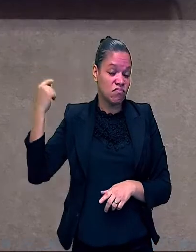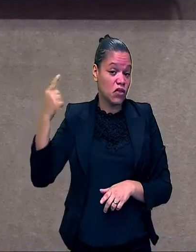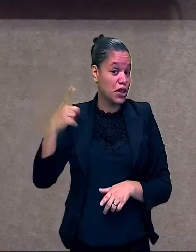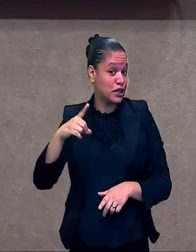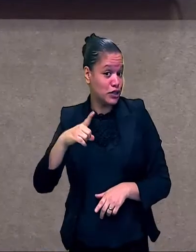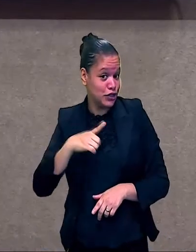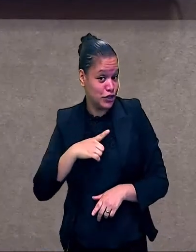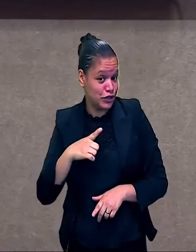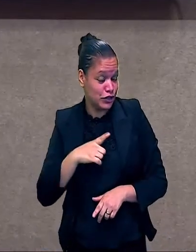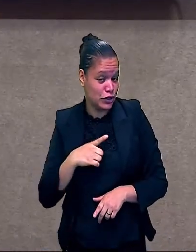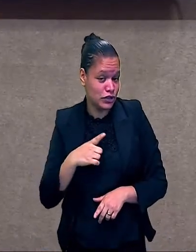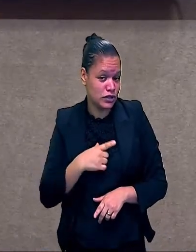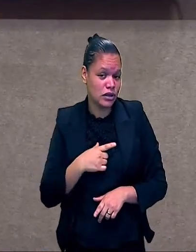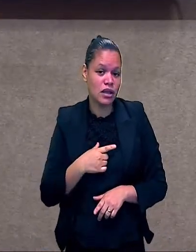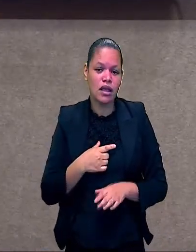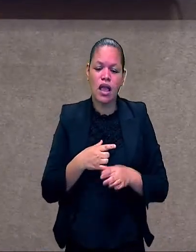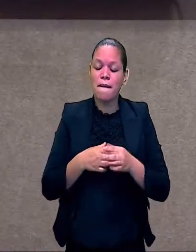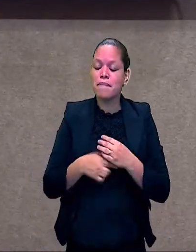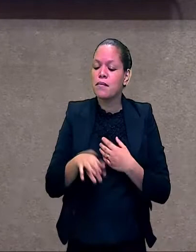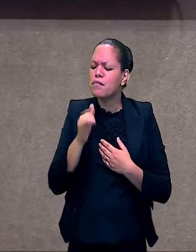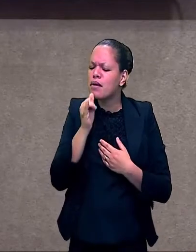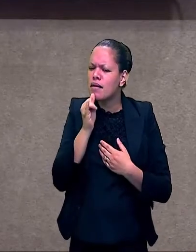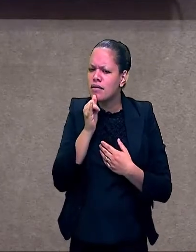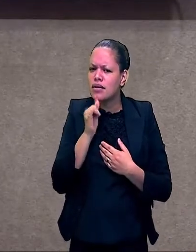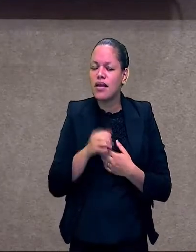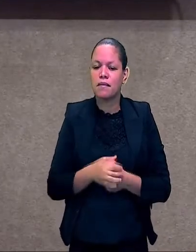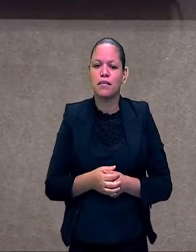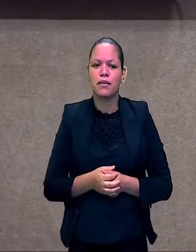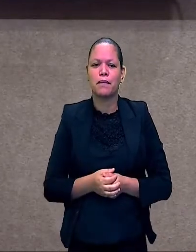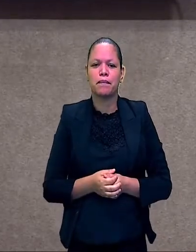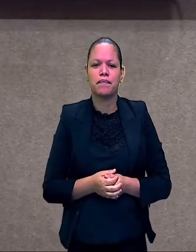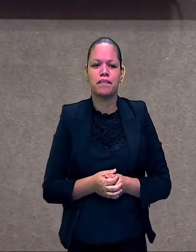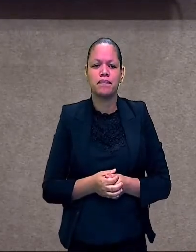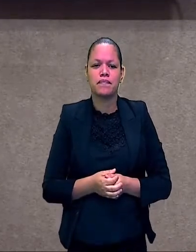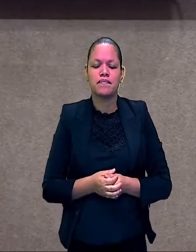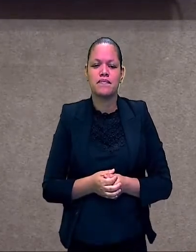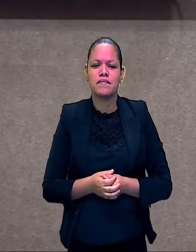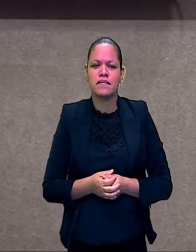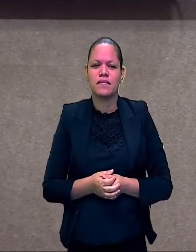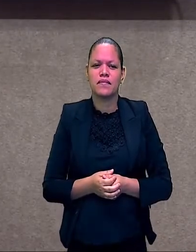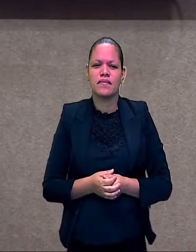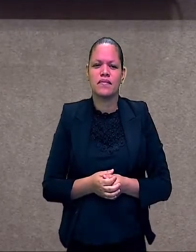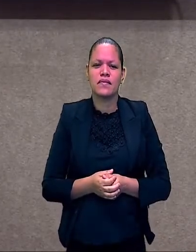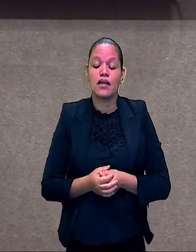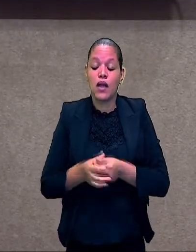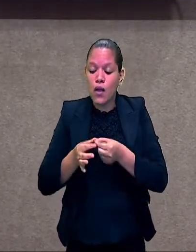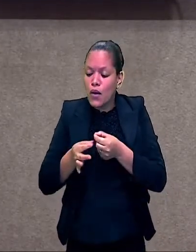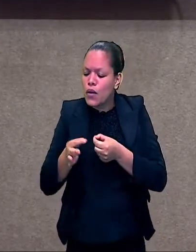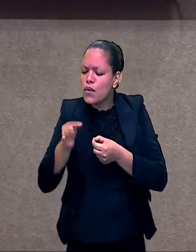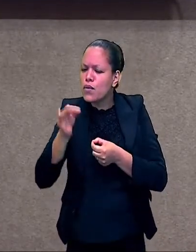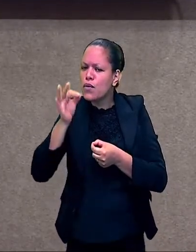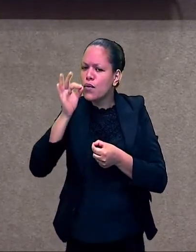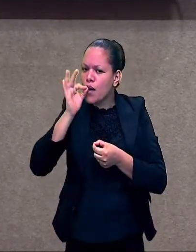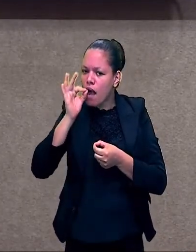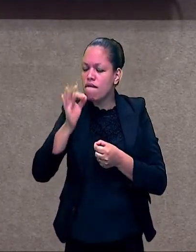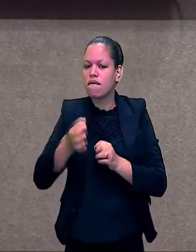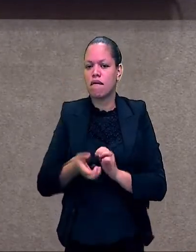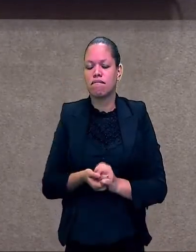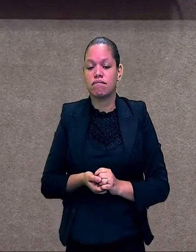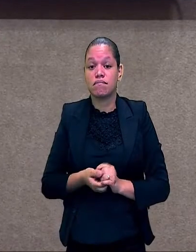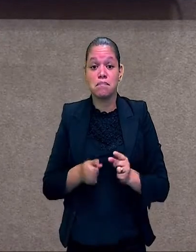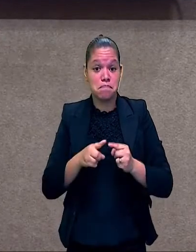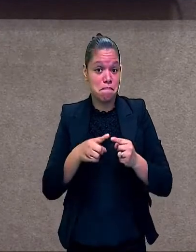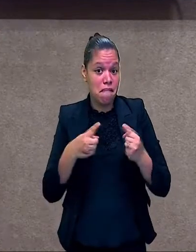do café, que nós vamos ver agora mais à frente. O que aconteceu com a ocupação do